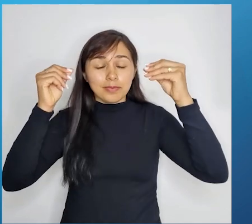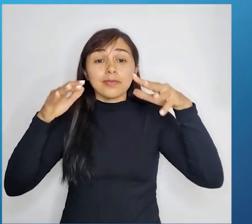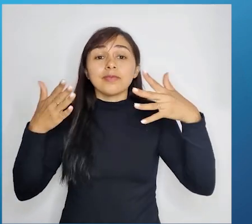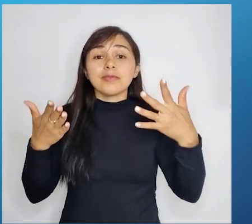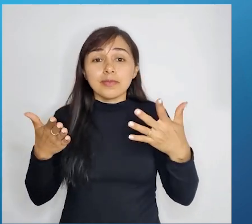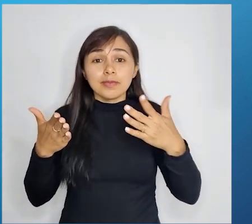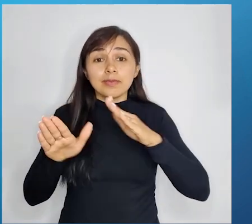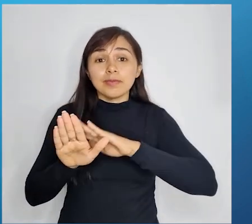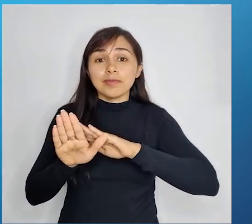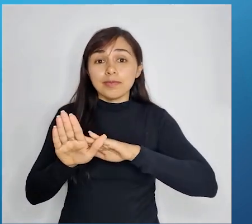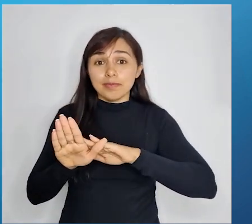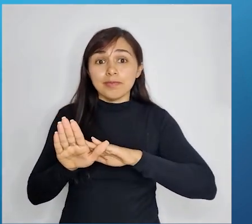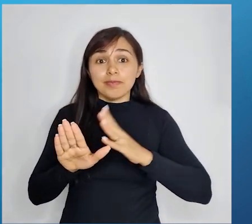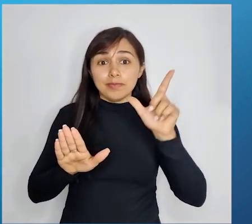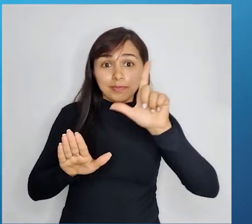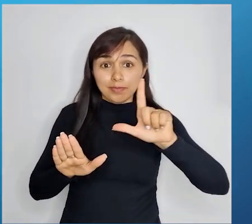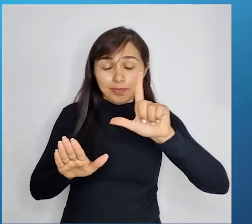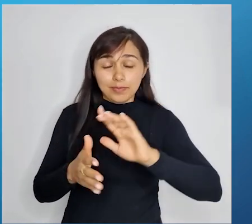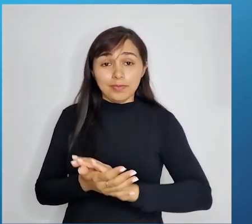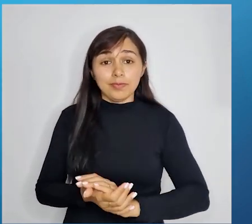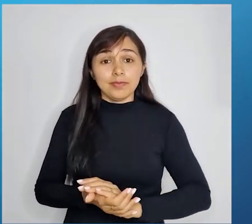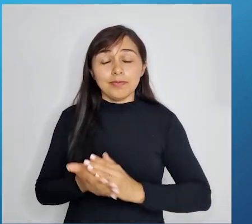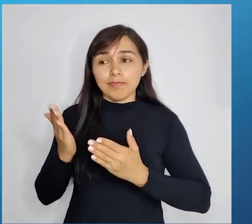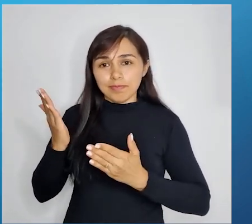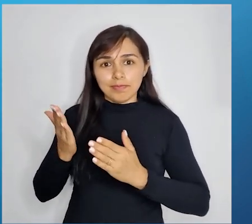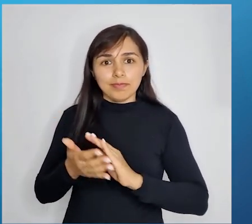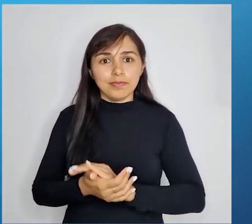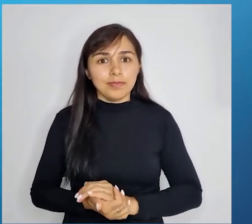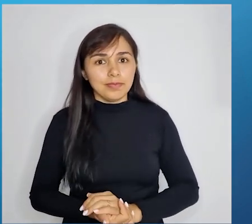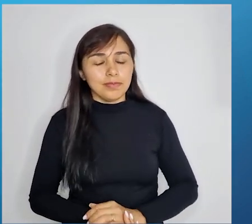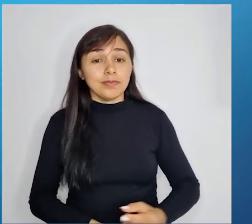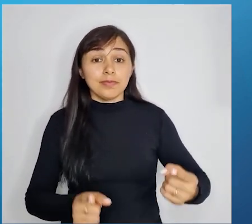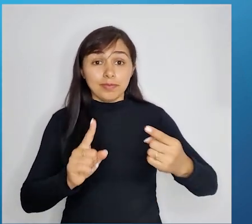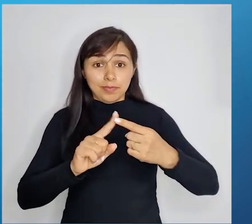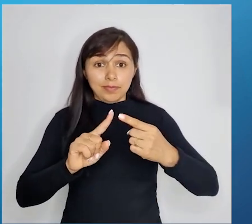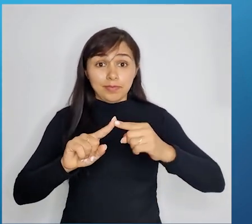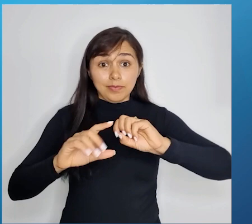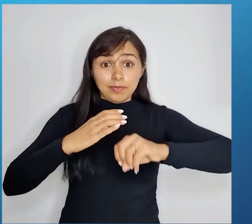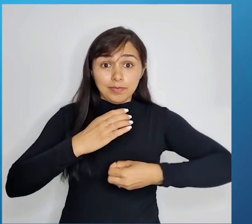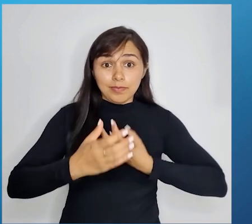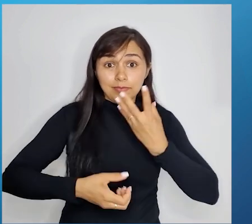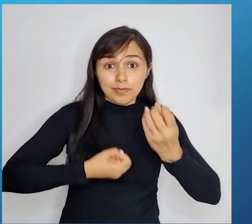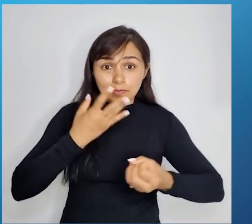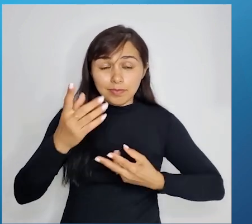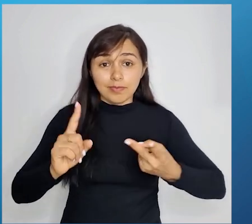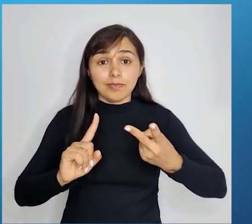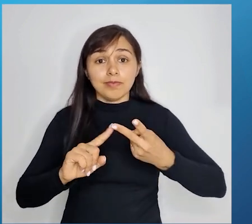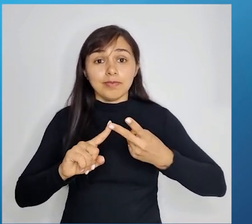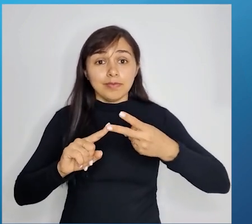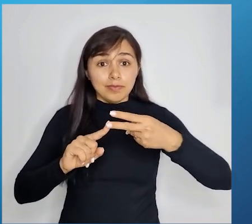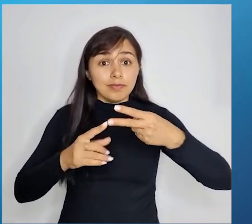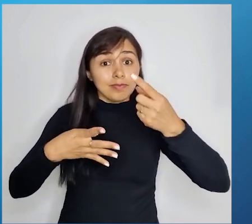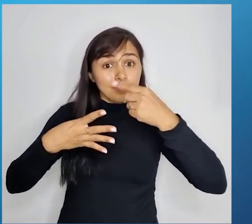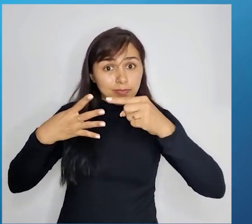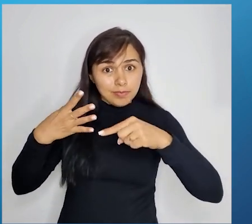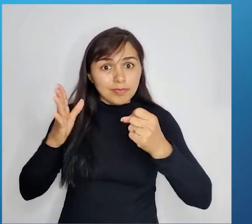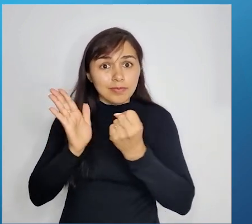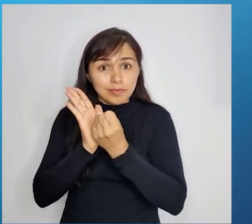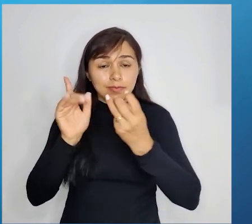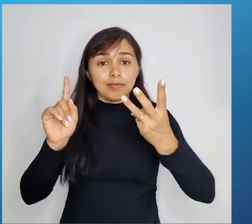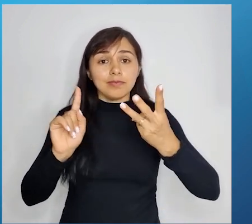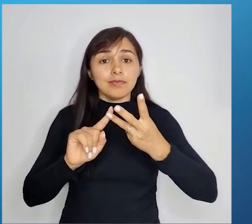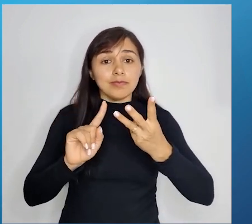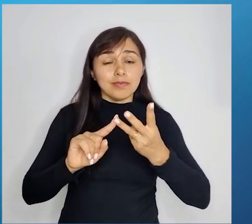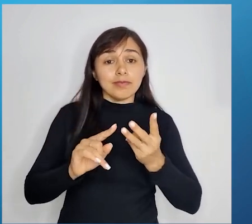denominado parnasianismo, simbolismo, realismo ou modernismo. Então, a